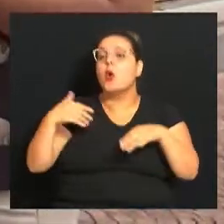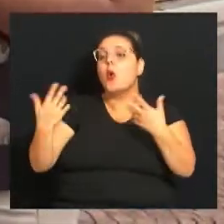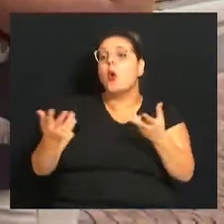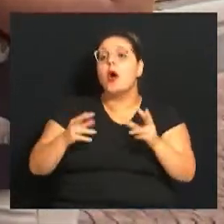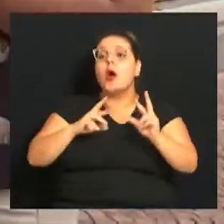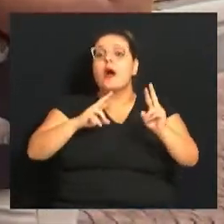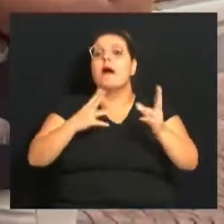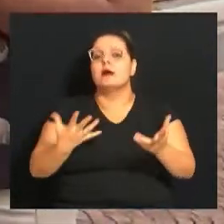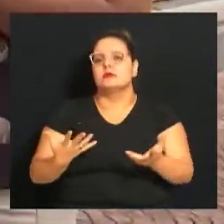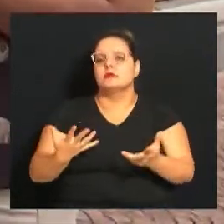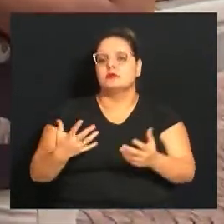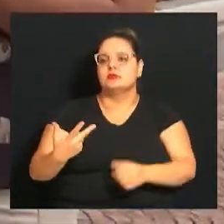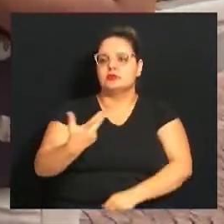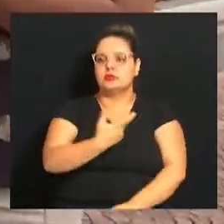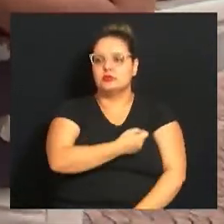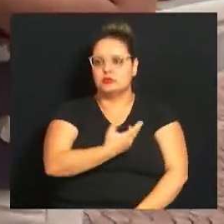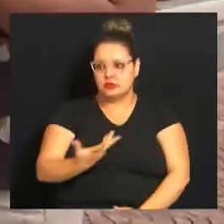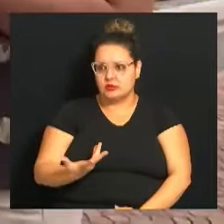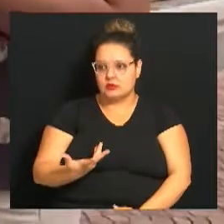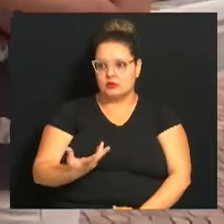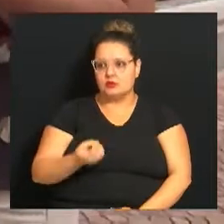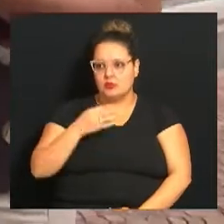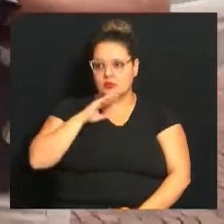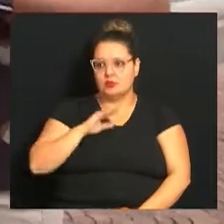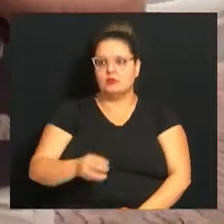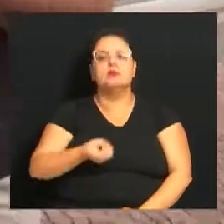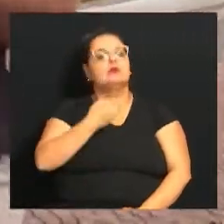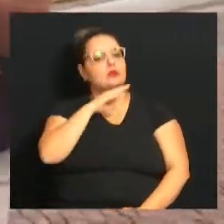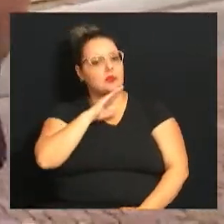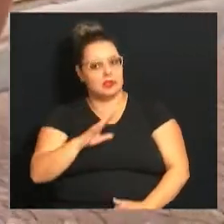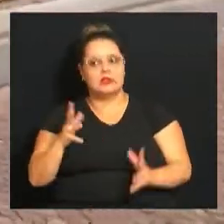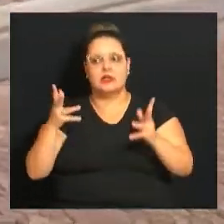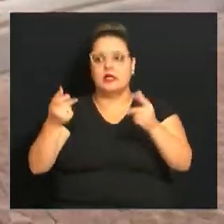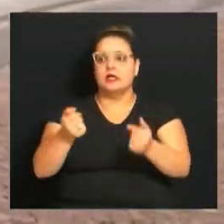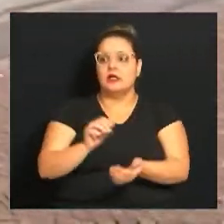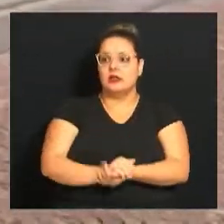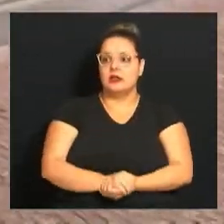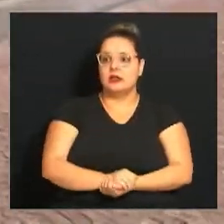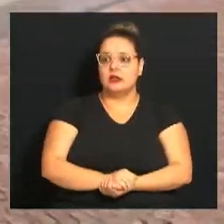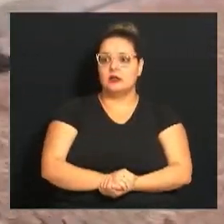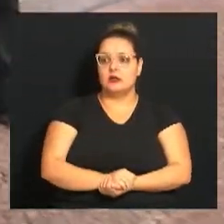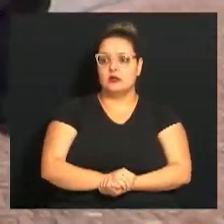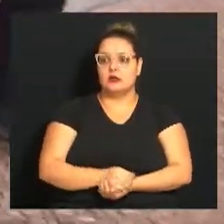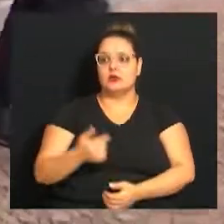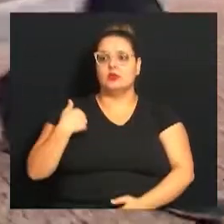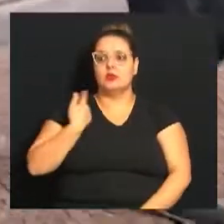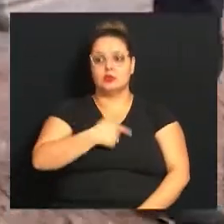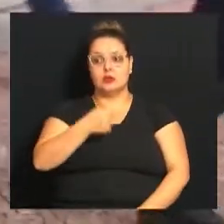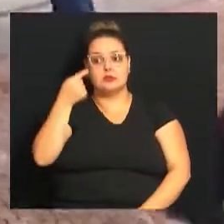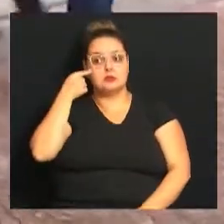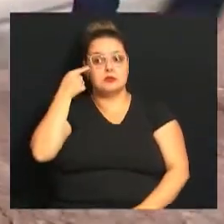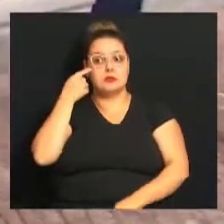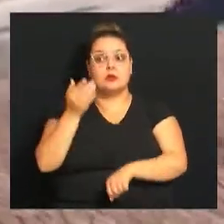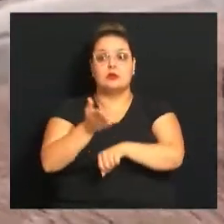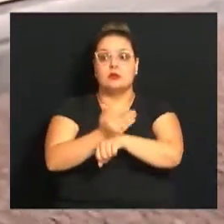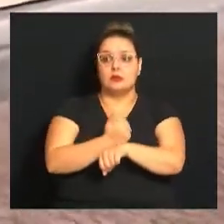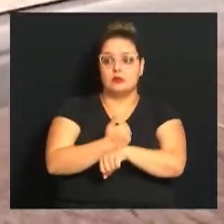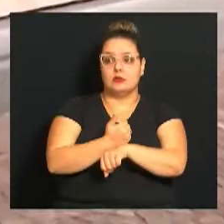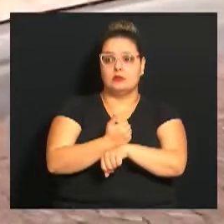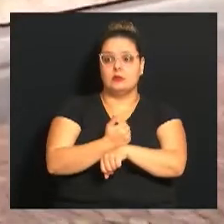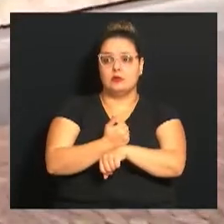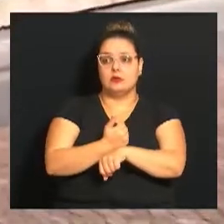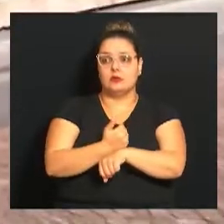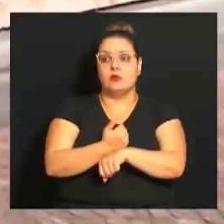de cobertura vacinal? Boa tarde para você. Boa tarde a todos. A gente pensou em antecipar justamente por conta da